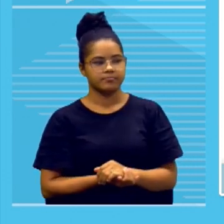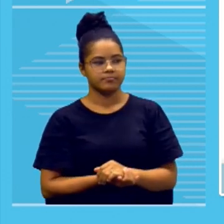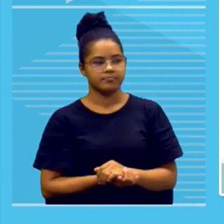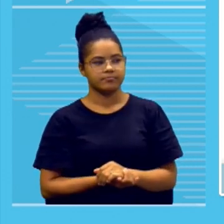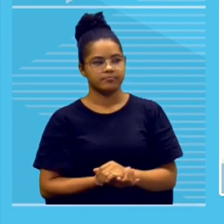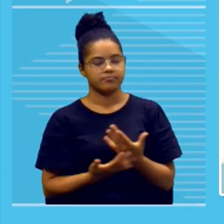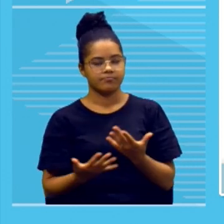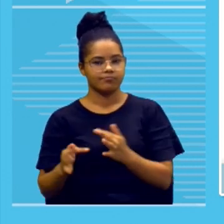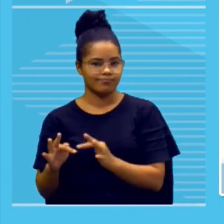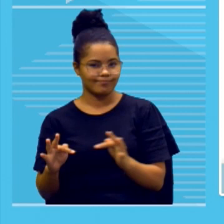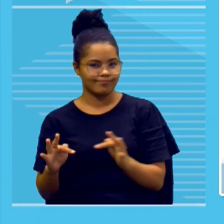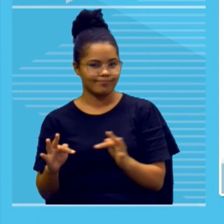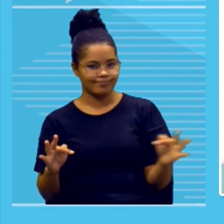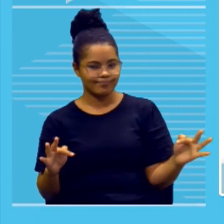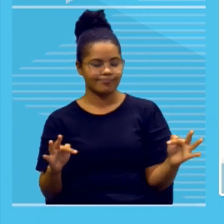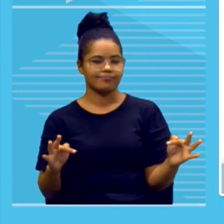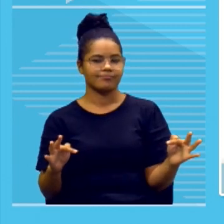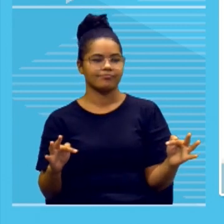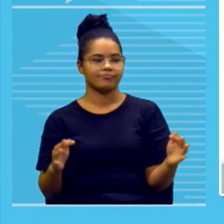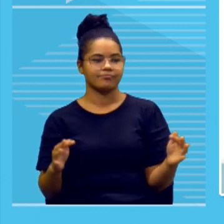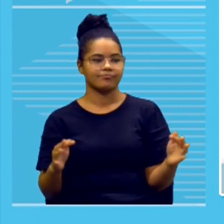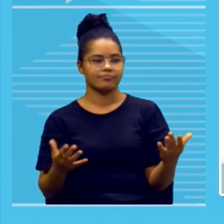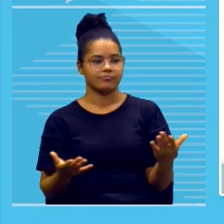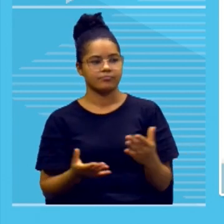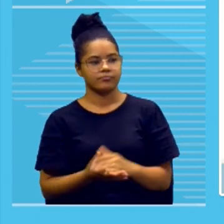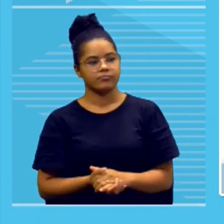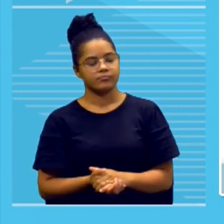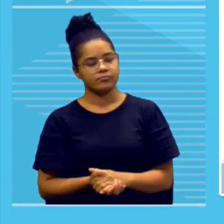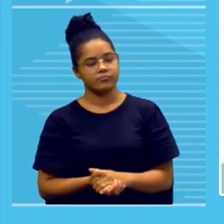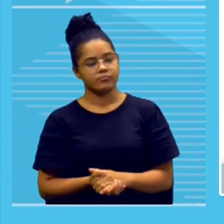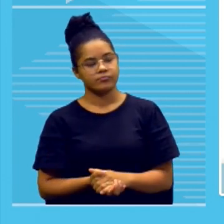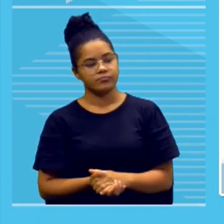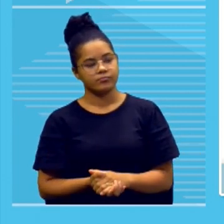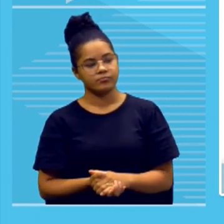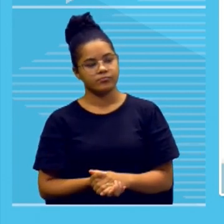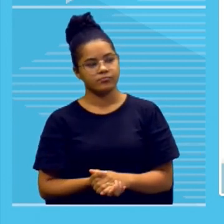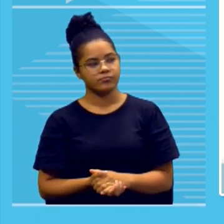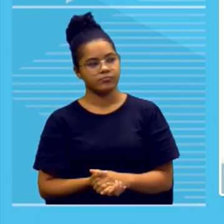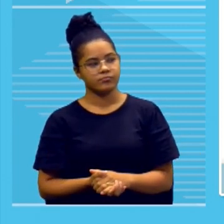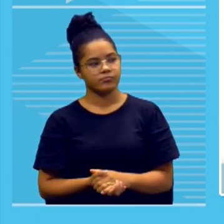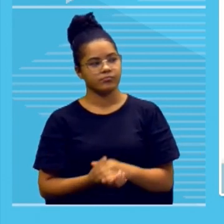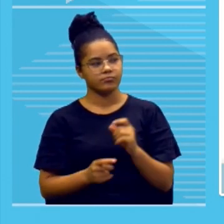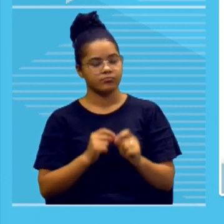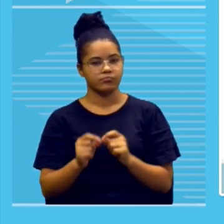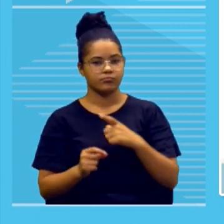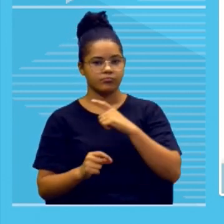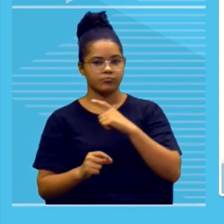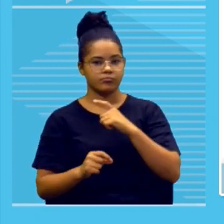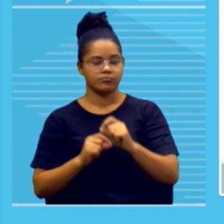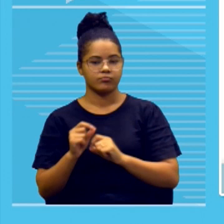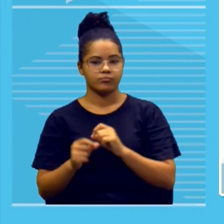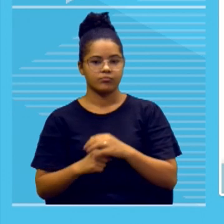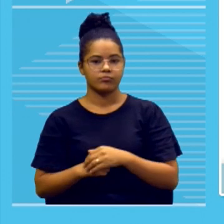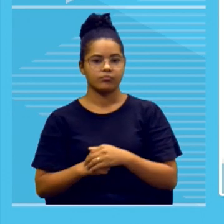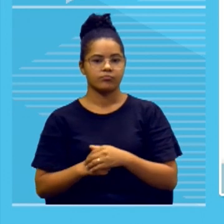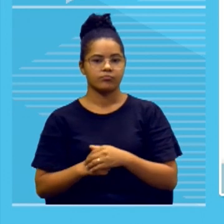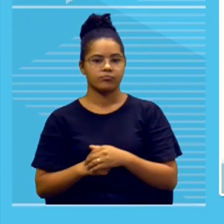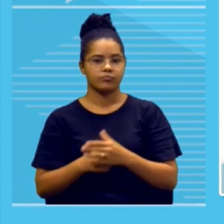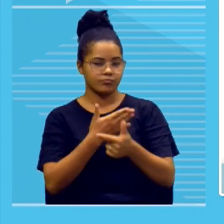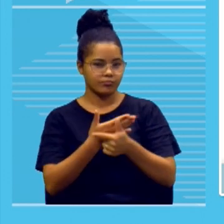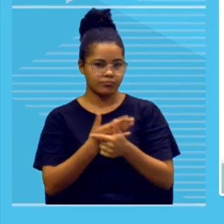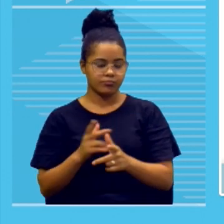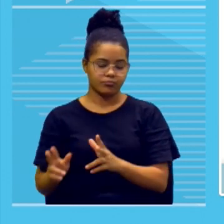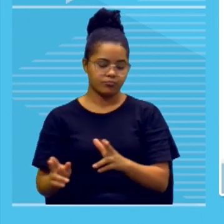nada a ver com oração, o que está aí na cor verde, tá? Aqui são elementos de mesma função sintática, né?